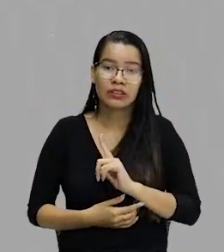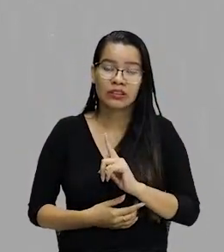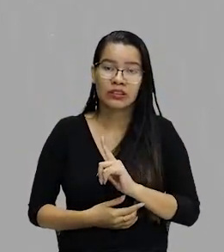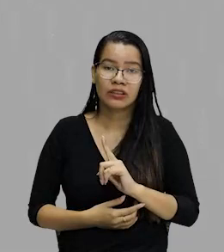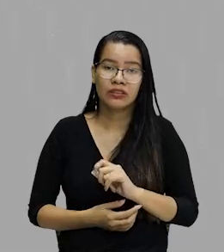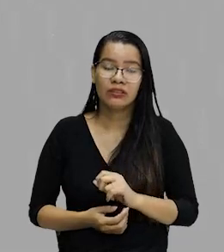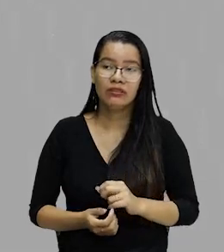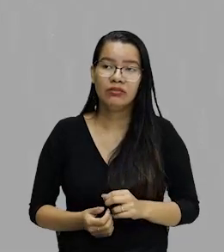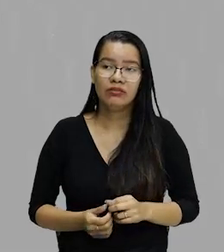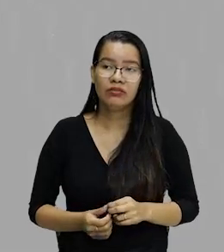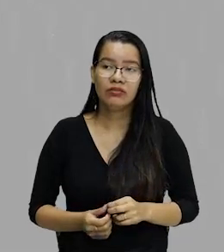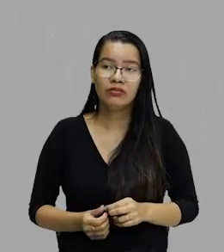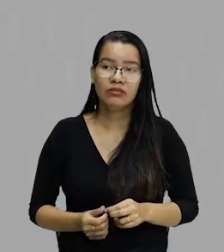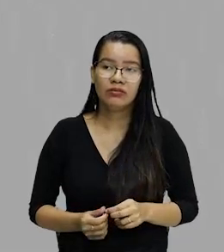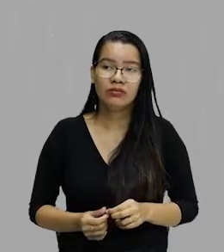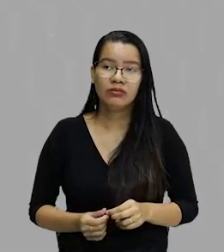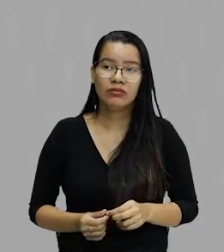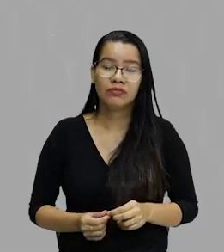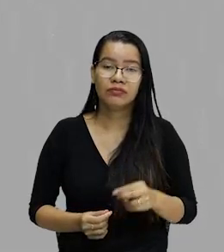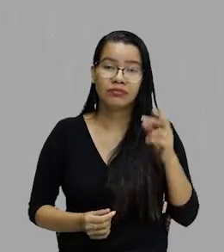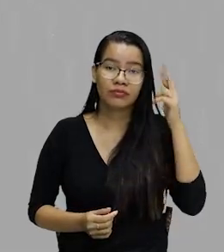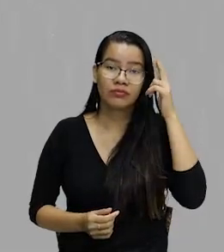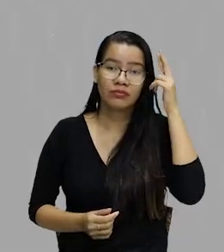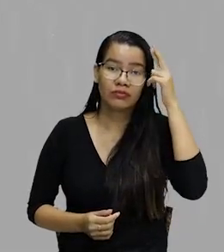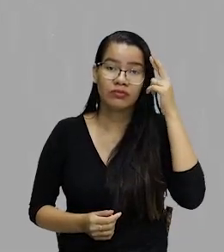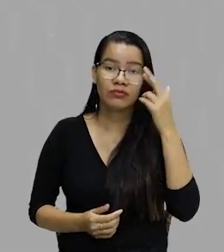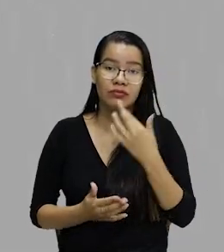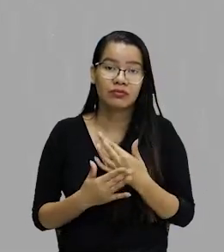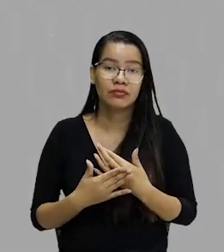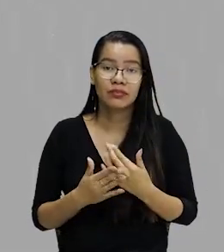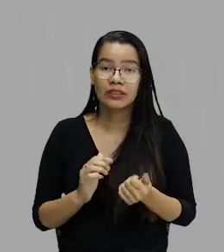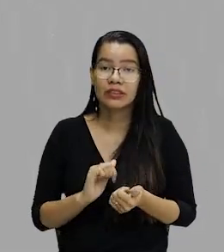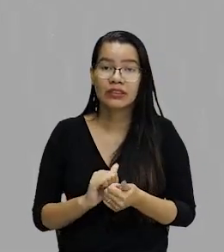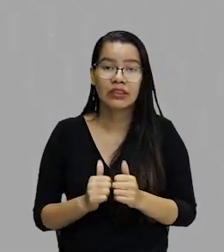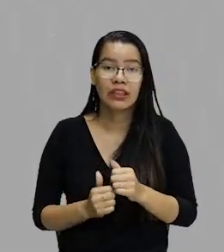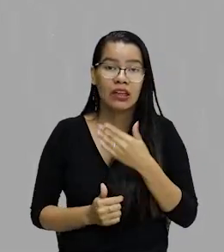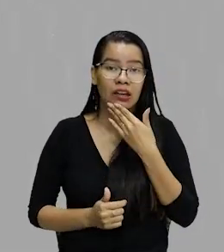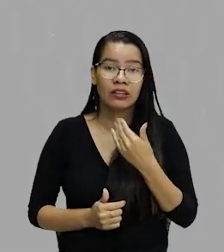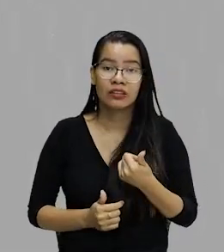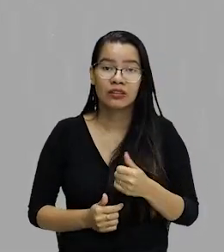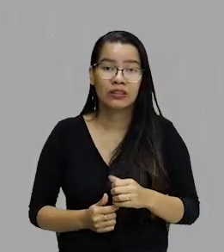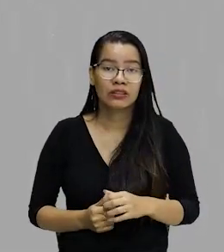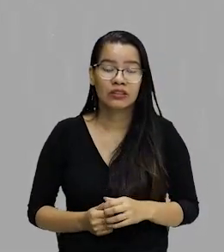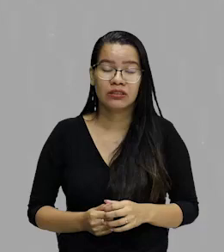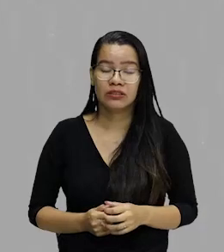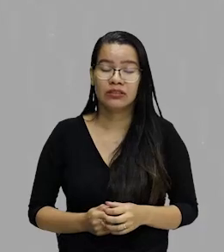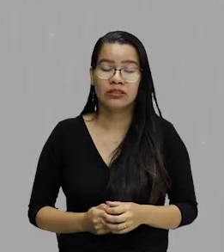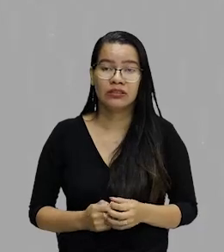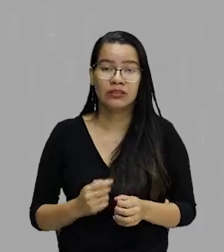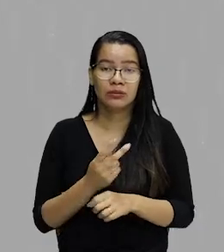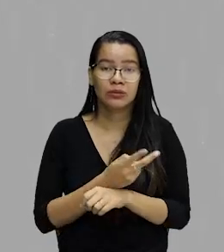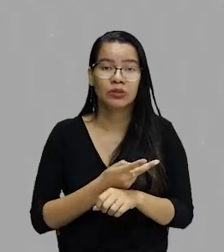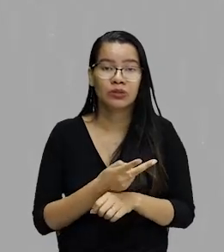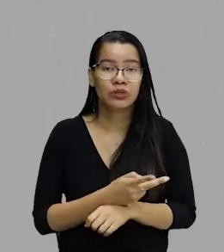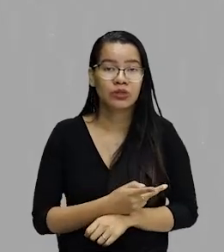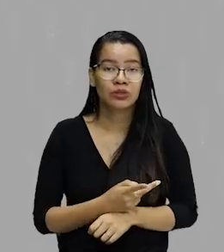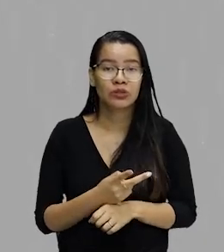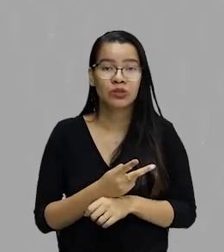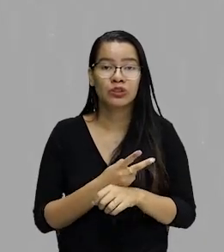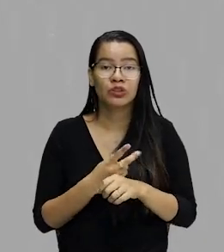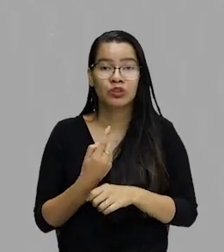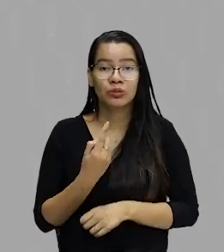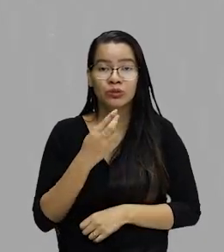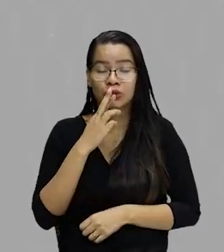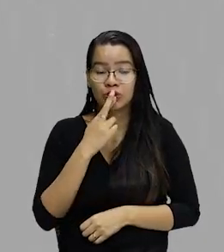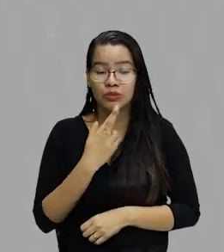de, claro, raciocinar mais adequada dentro da busca de uma resposta para a